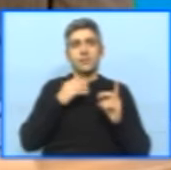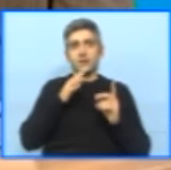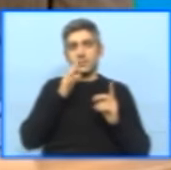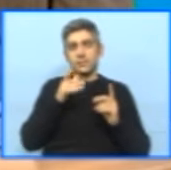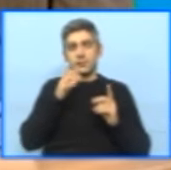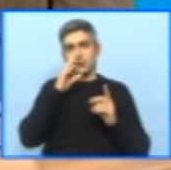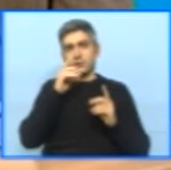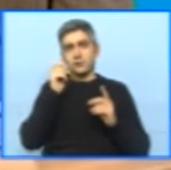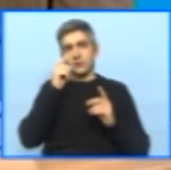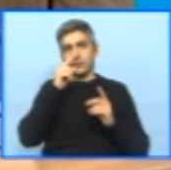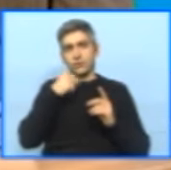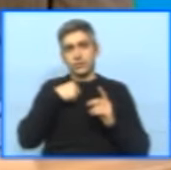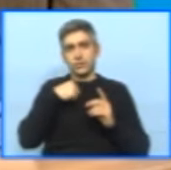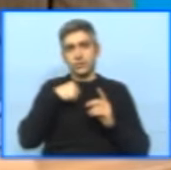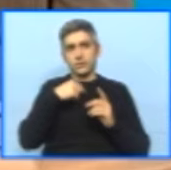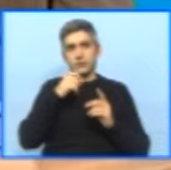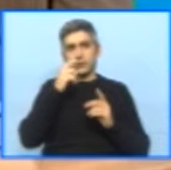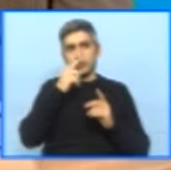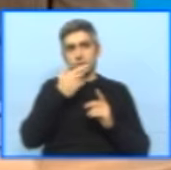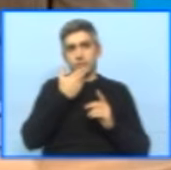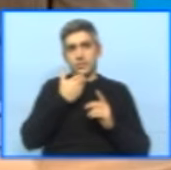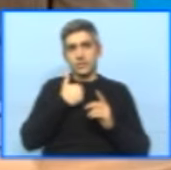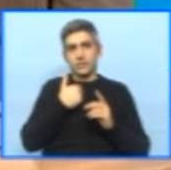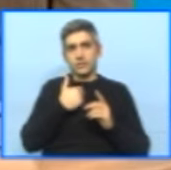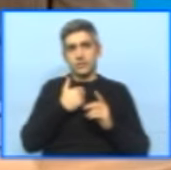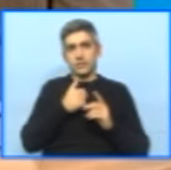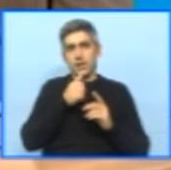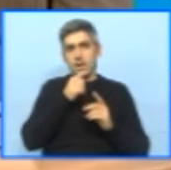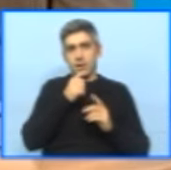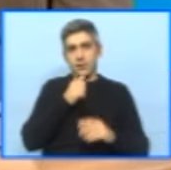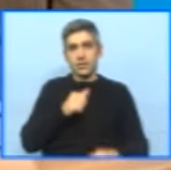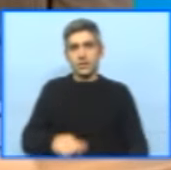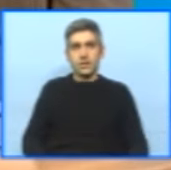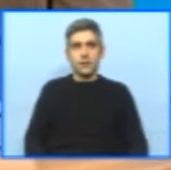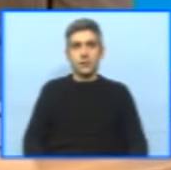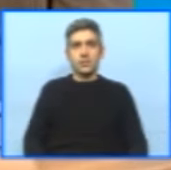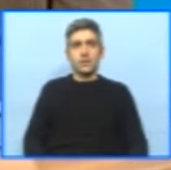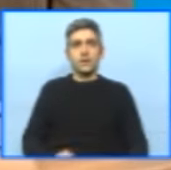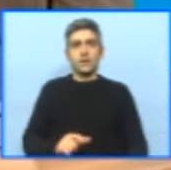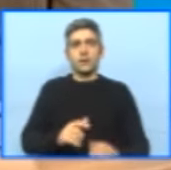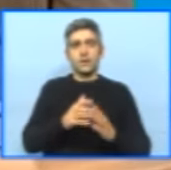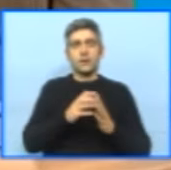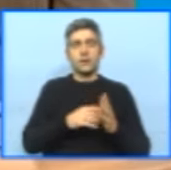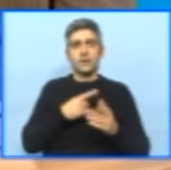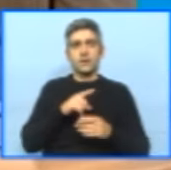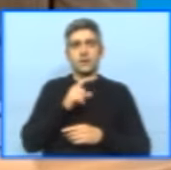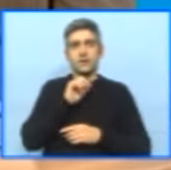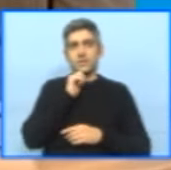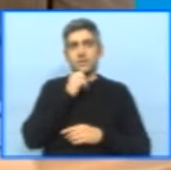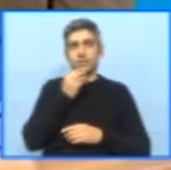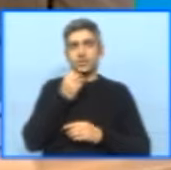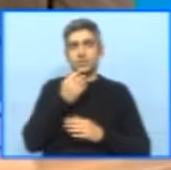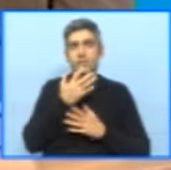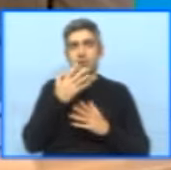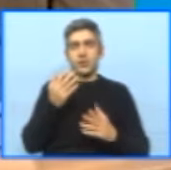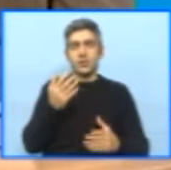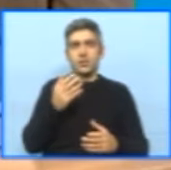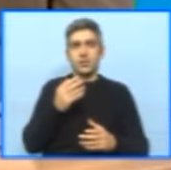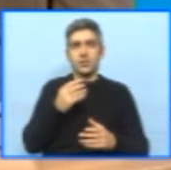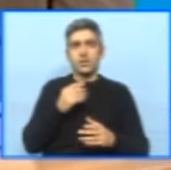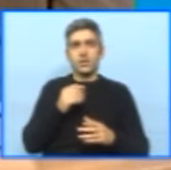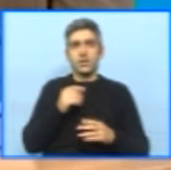dizer, se soubesses quem eu sou, eras tu quem pedia, não é? Água. Mas este texto tem um segredo muito grande,